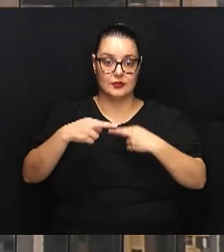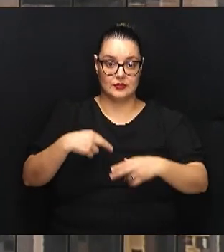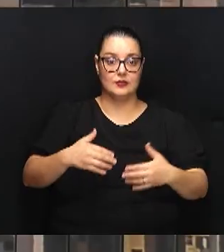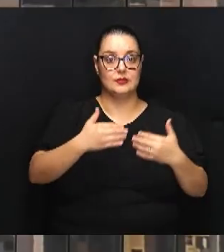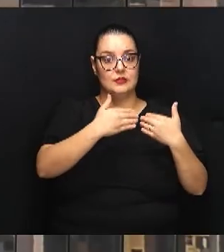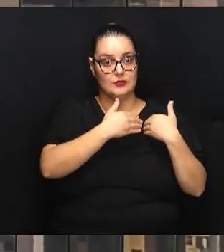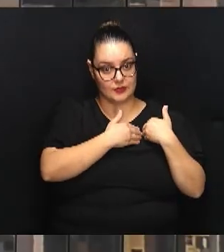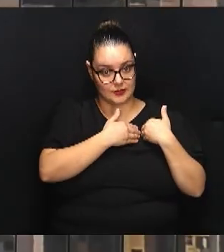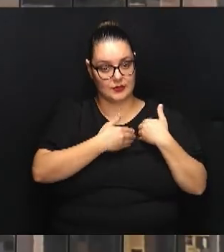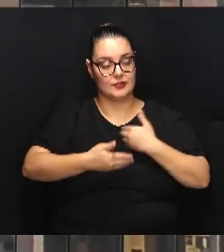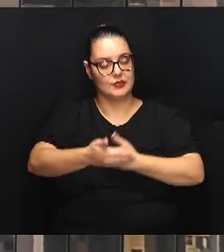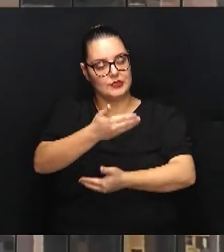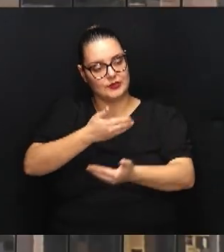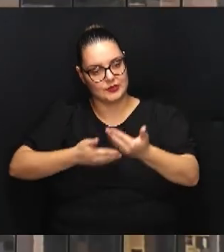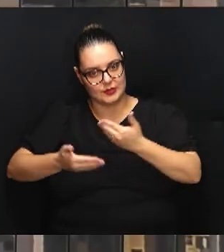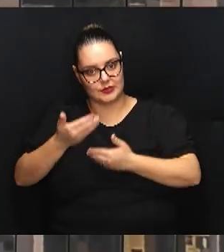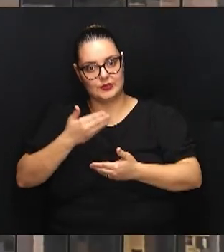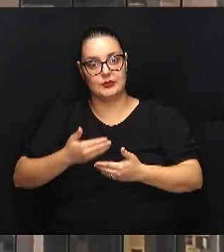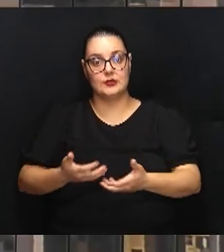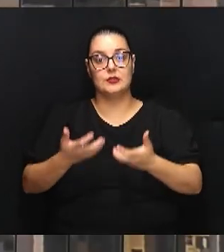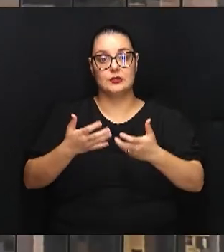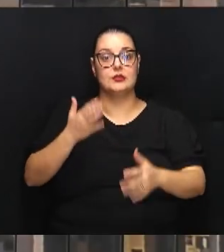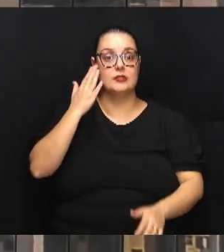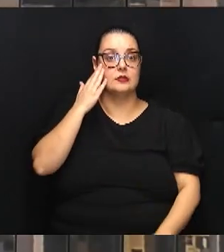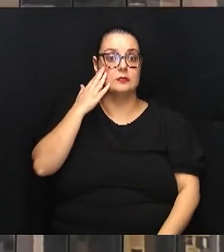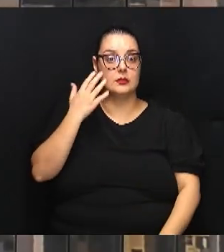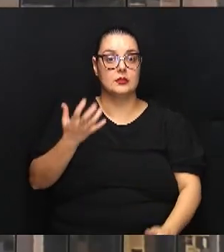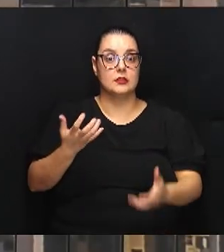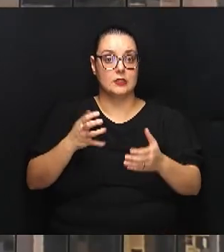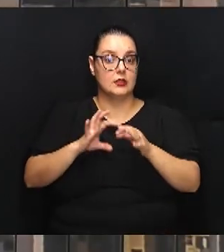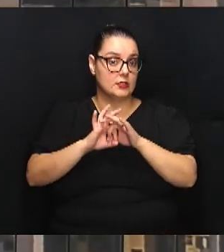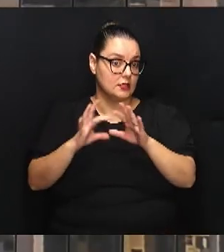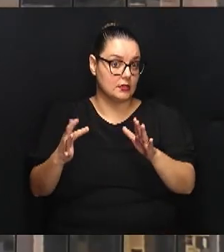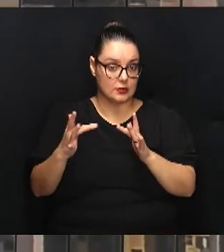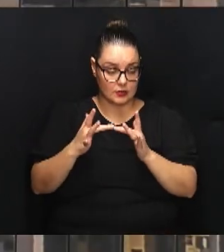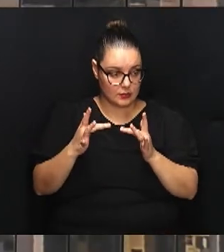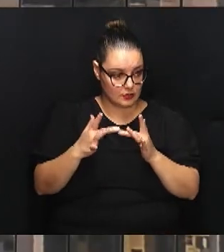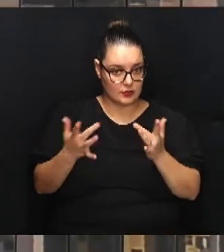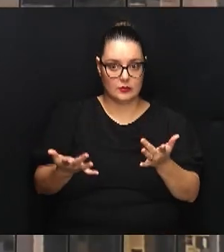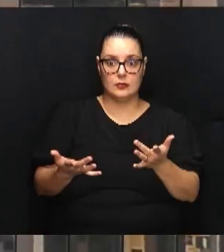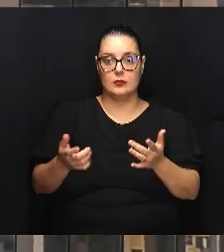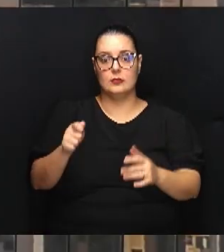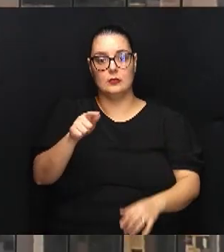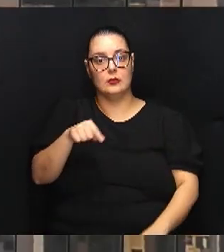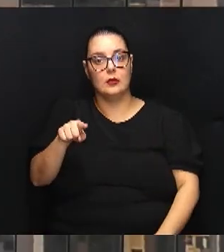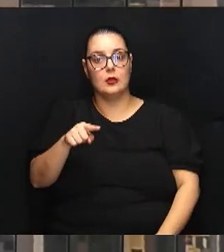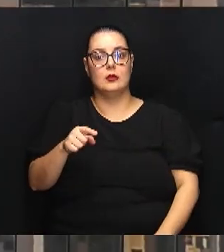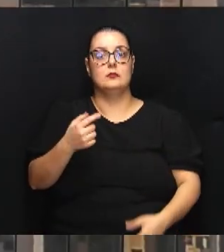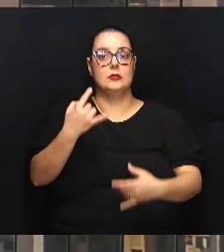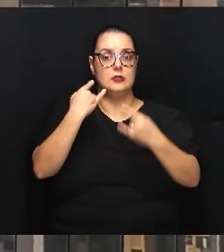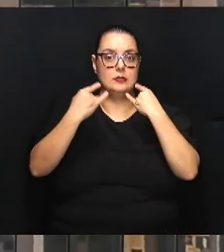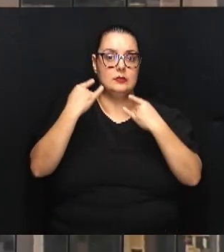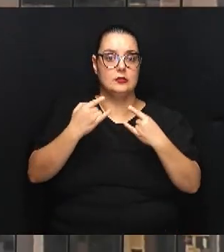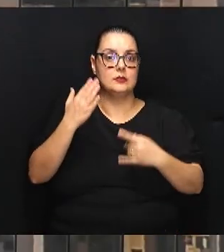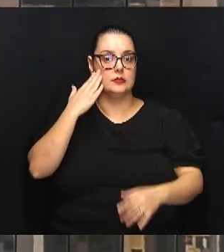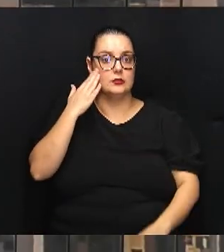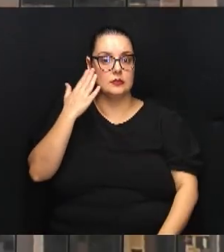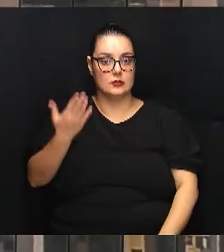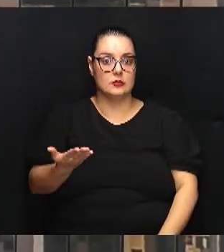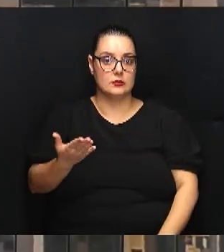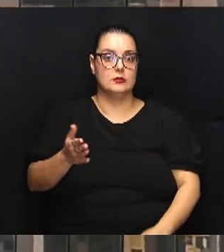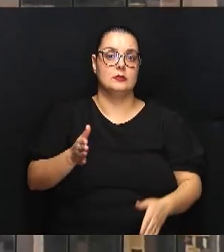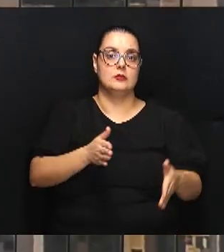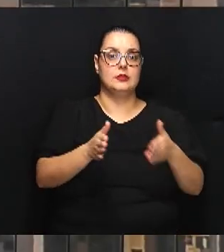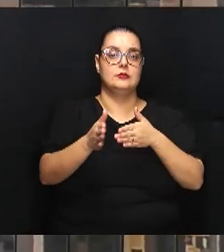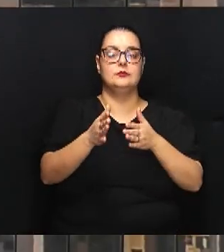muito interessante sobre a questão das responsabilidades compartilhadas. E eu queria saber se você gostaria de deixar um contato, um @ para quem